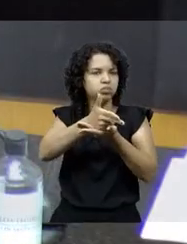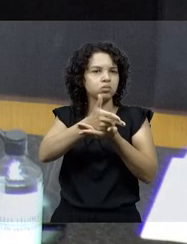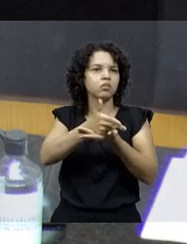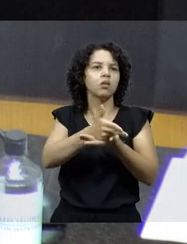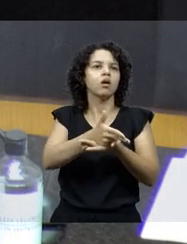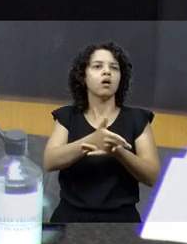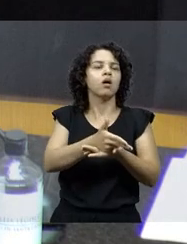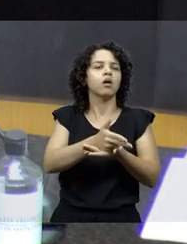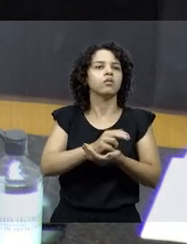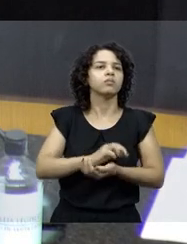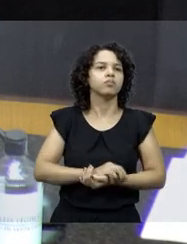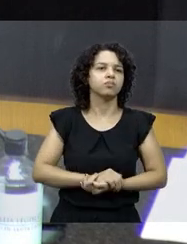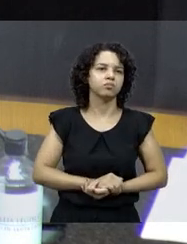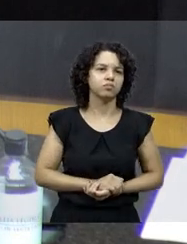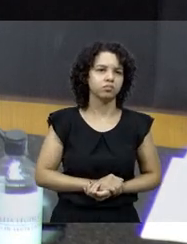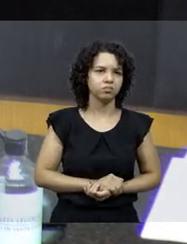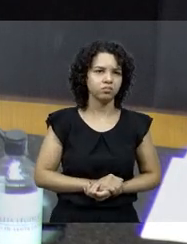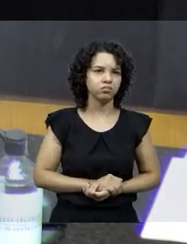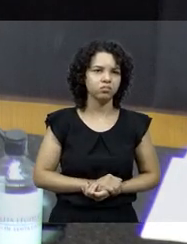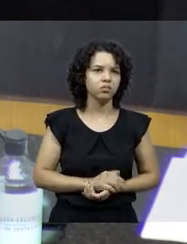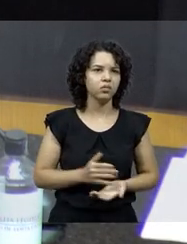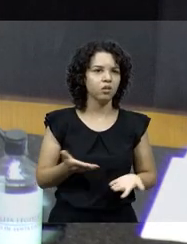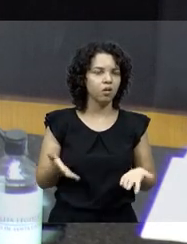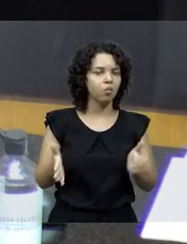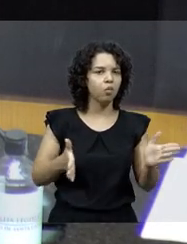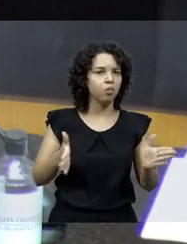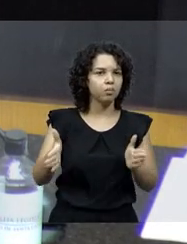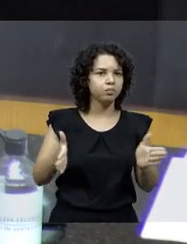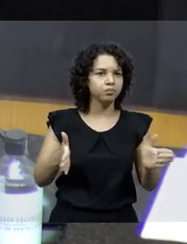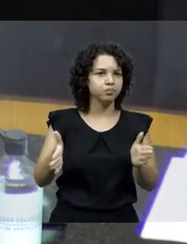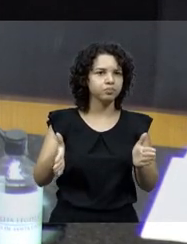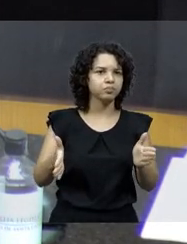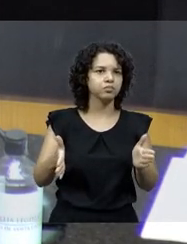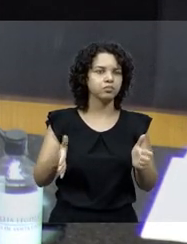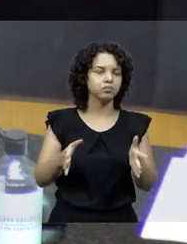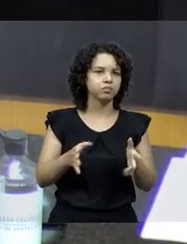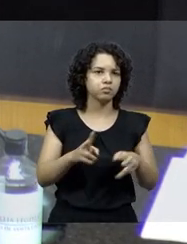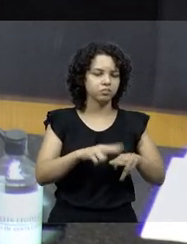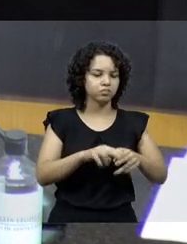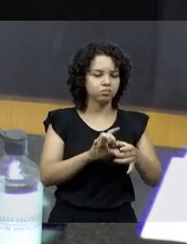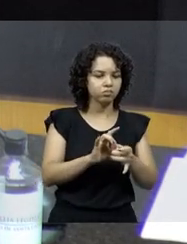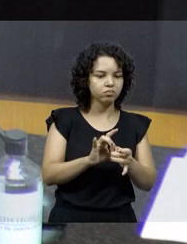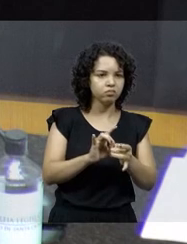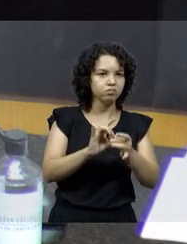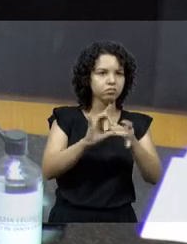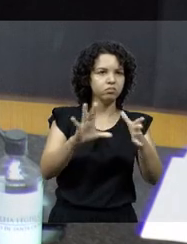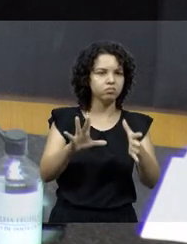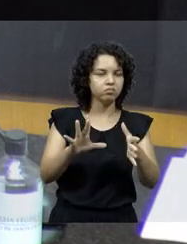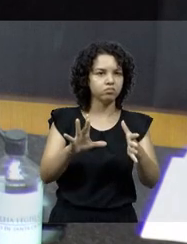presidente. Mais um minuto, deputado. Num momento que tem uma liberdade